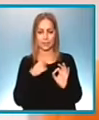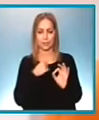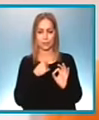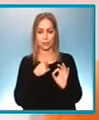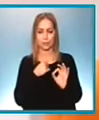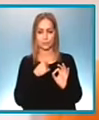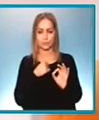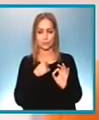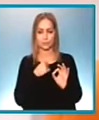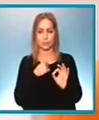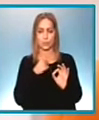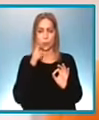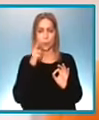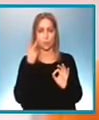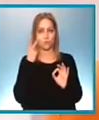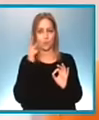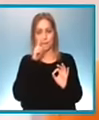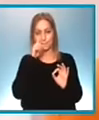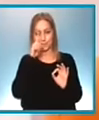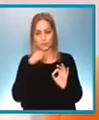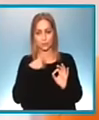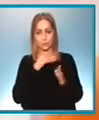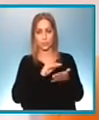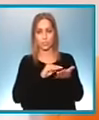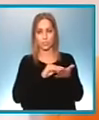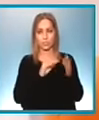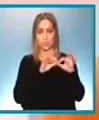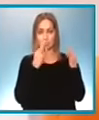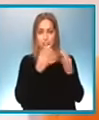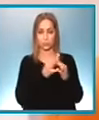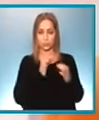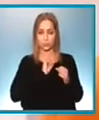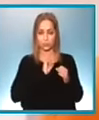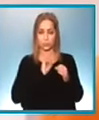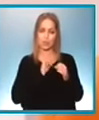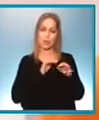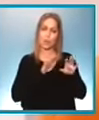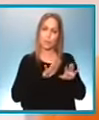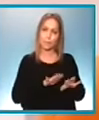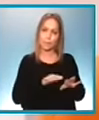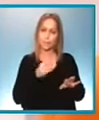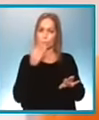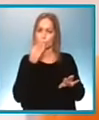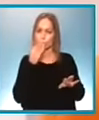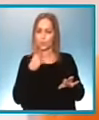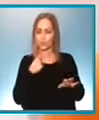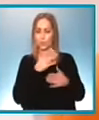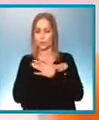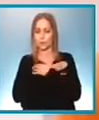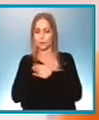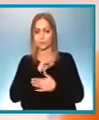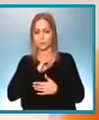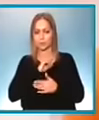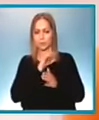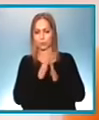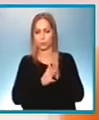em Berlim, na Alemanha, estava a escrever o meu disco, fez uma pausa para fazer almoço e o amigo meu, que é